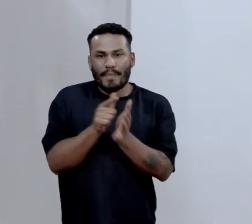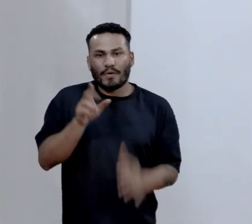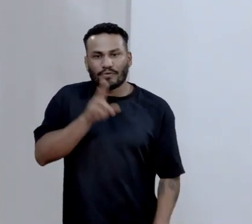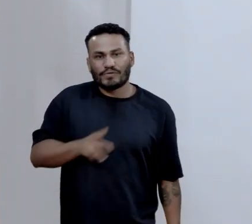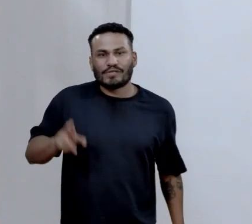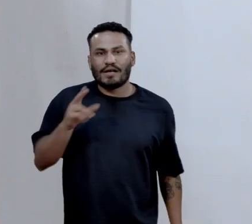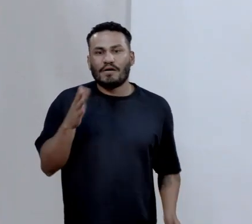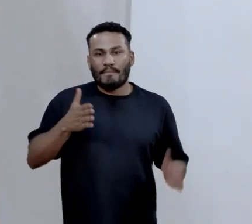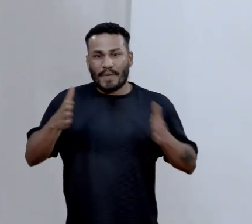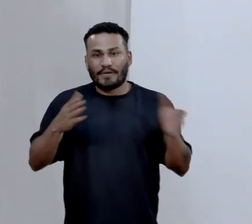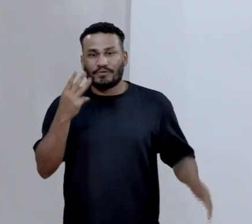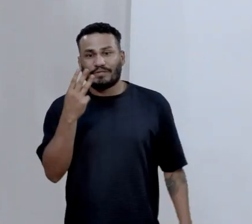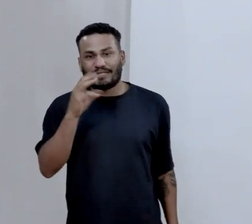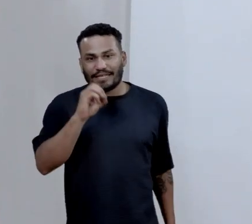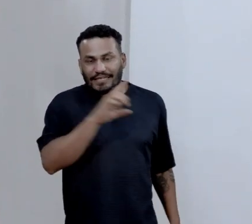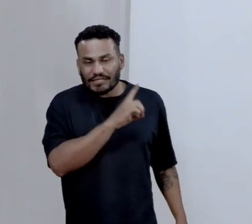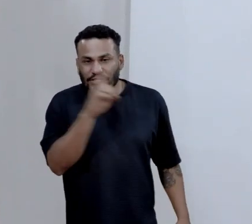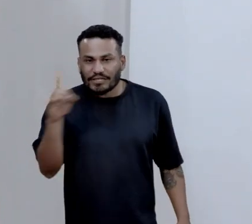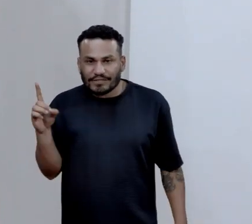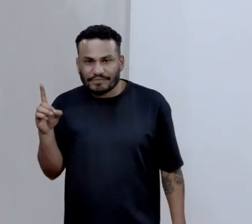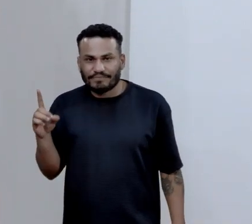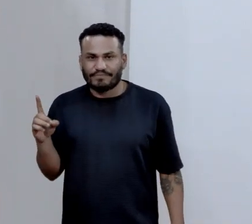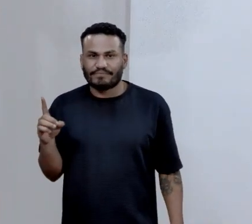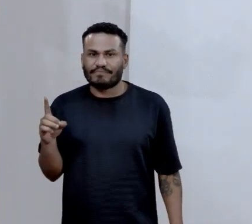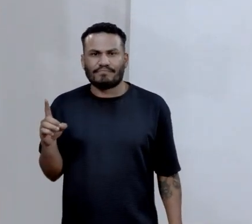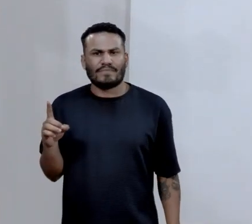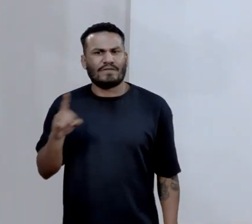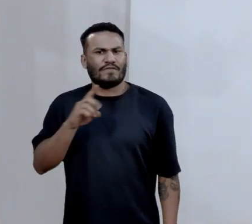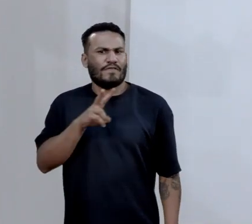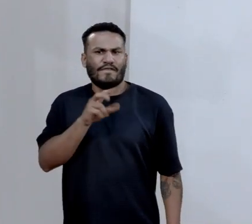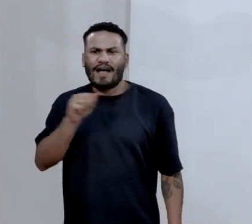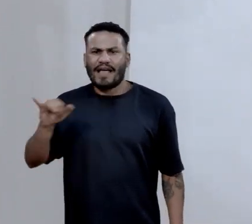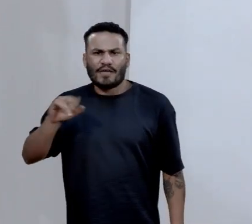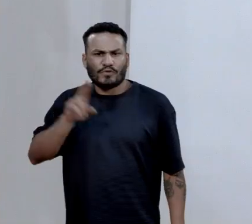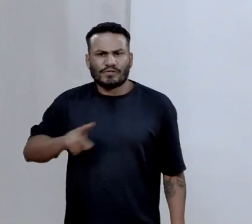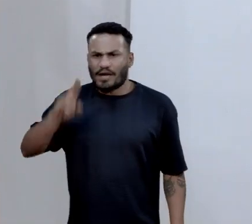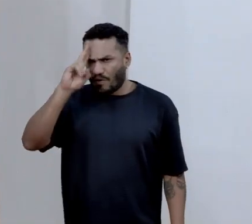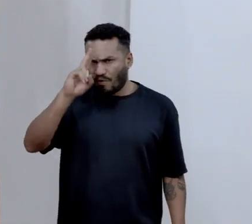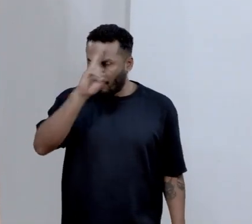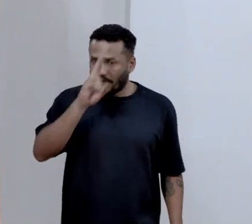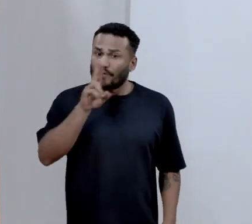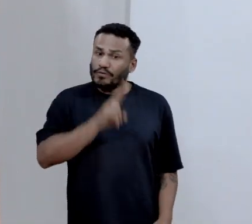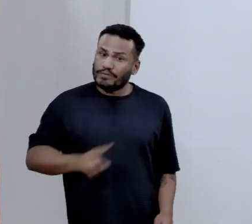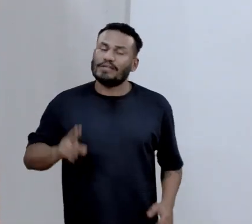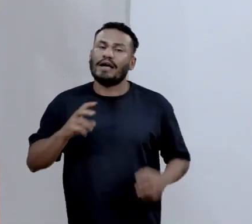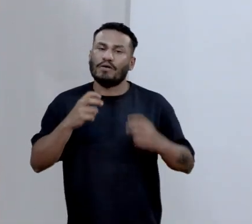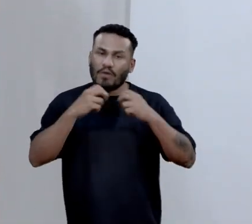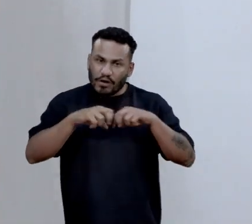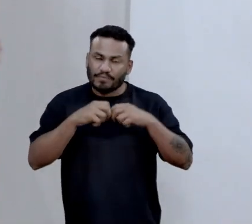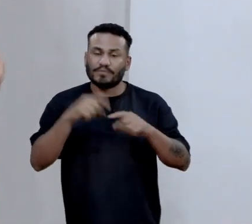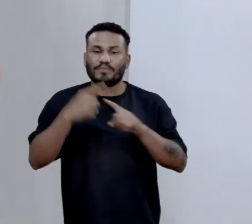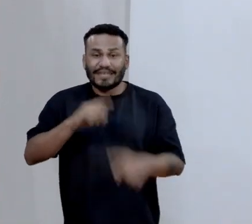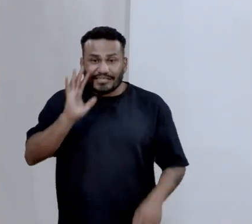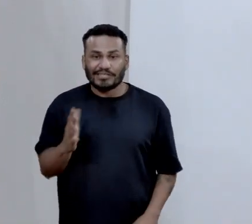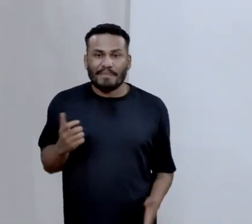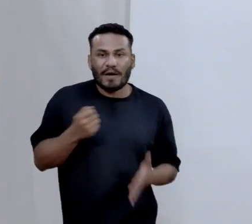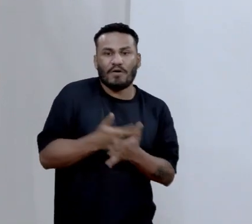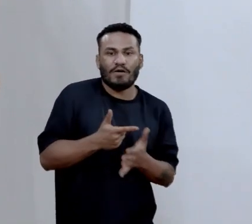usar dentro de um período de 30 dias, ele não vai andar de Uber, ele vai andar com o transporte coletivo porque ele já